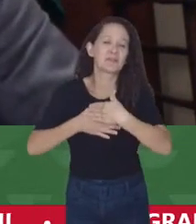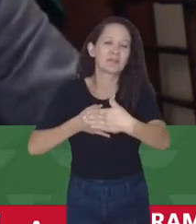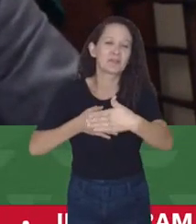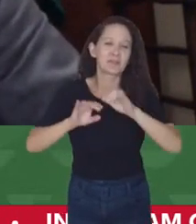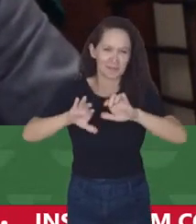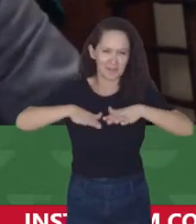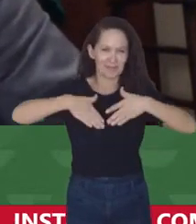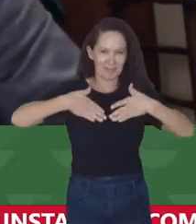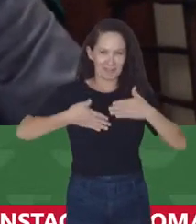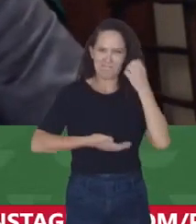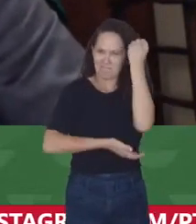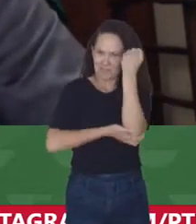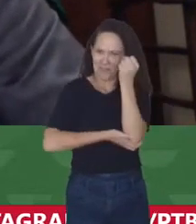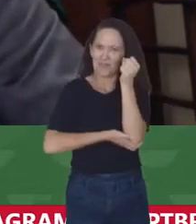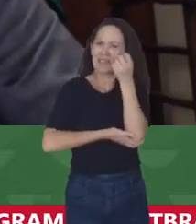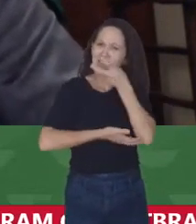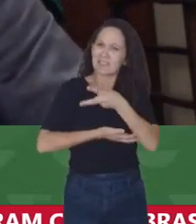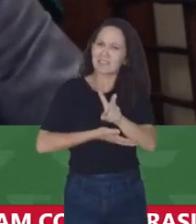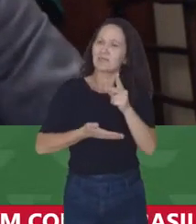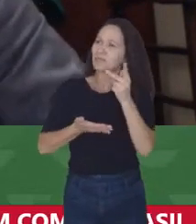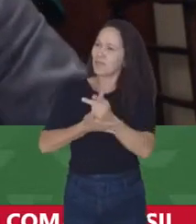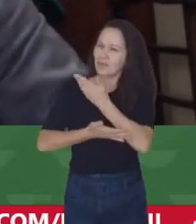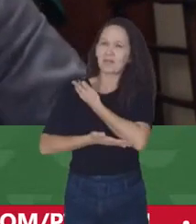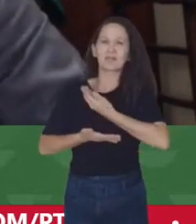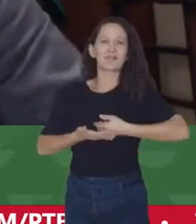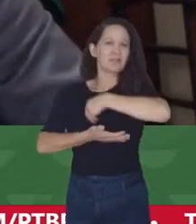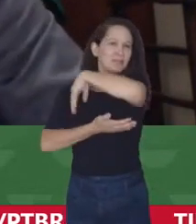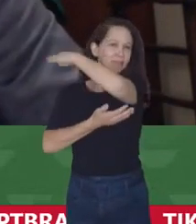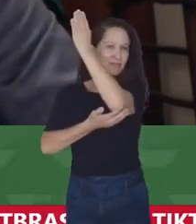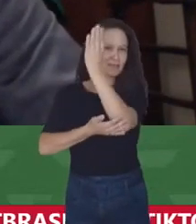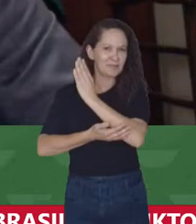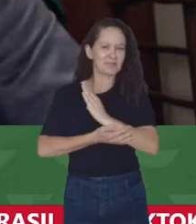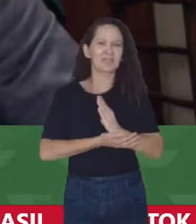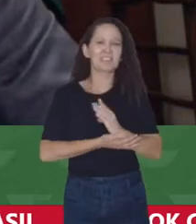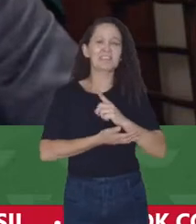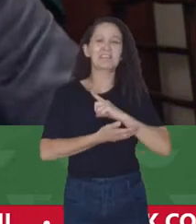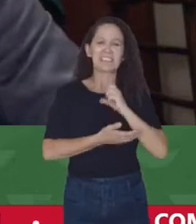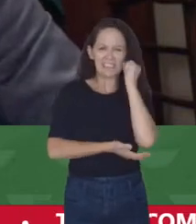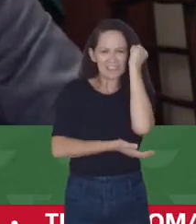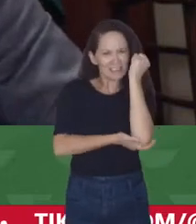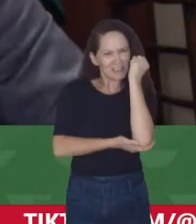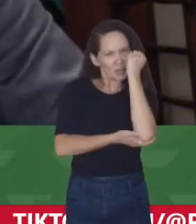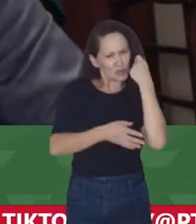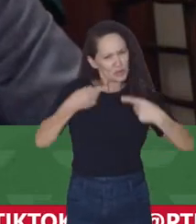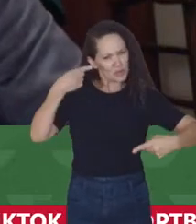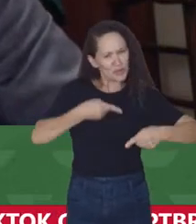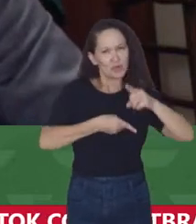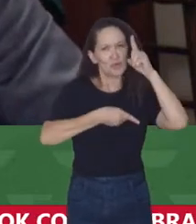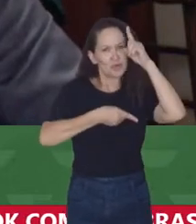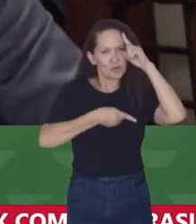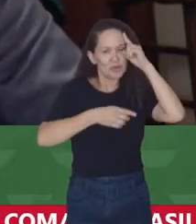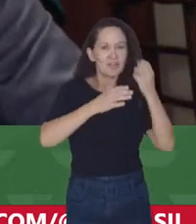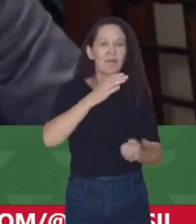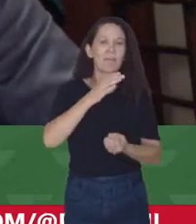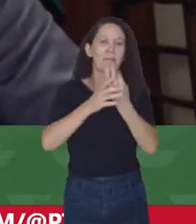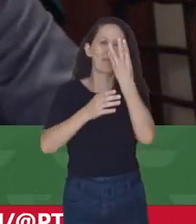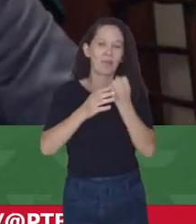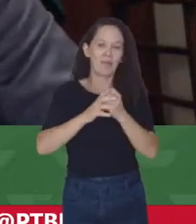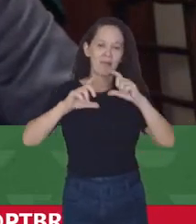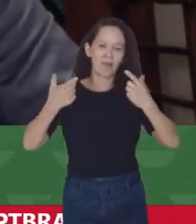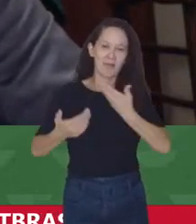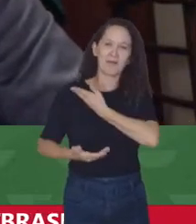bancada, mesmo quando governamos o Brasil, foi baseado em muita resistência e diálogo para construir a maioria